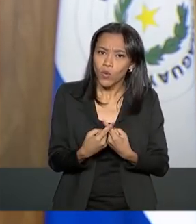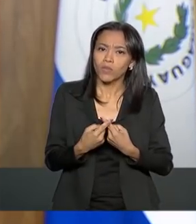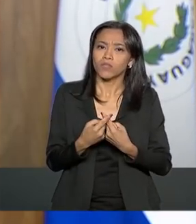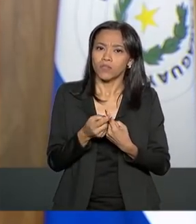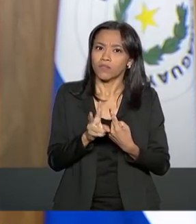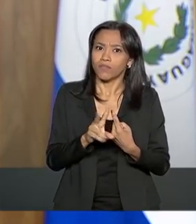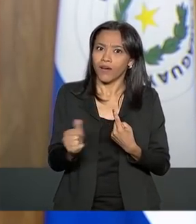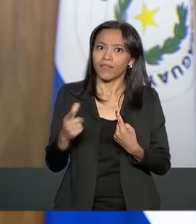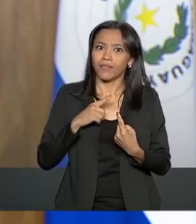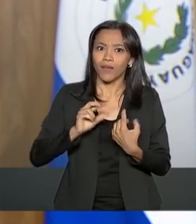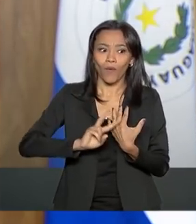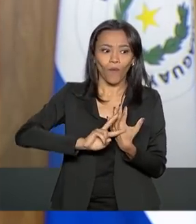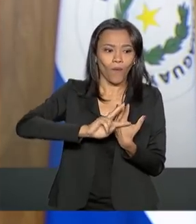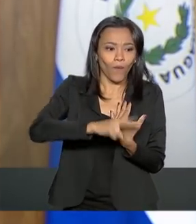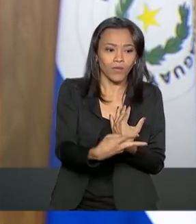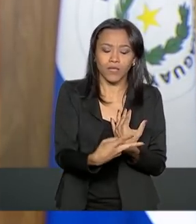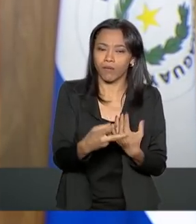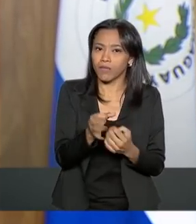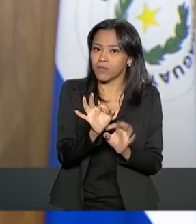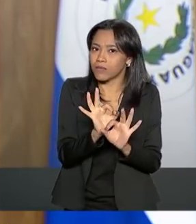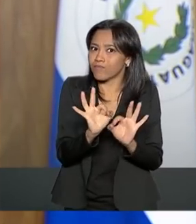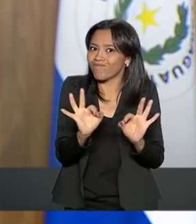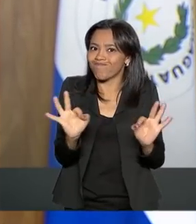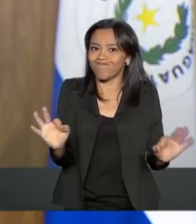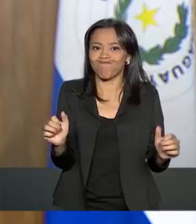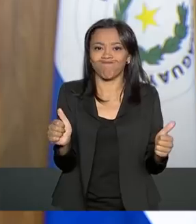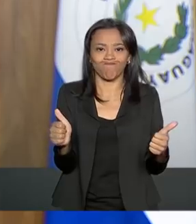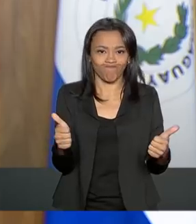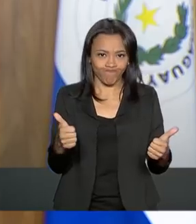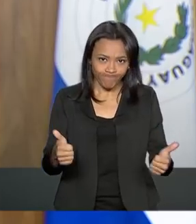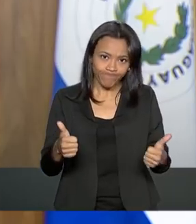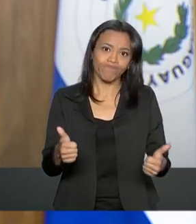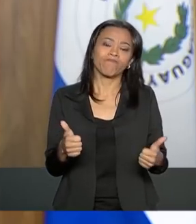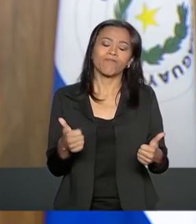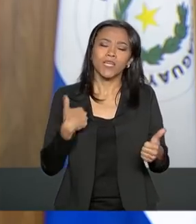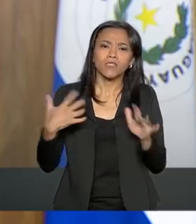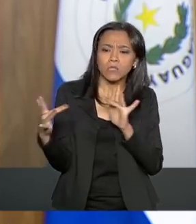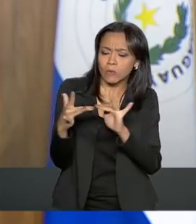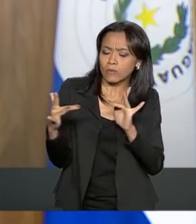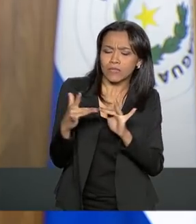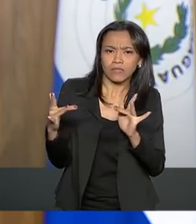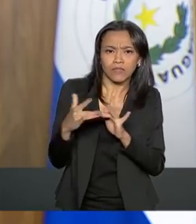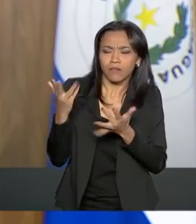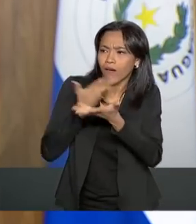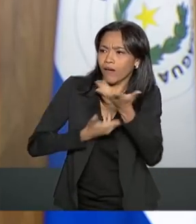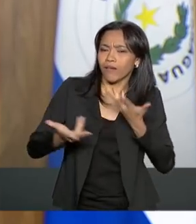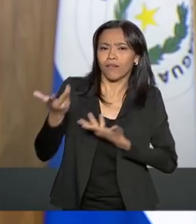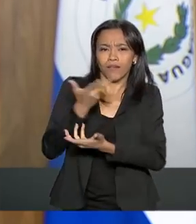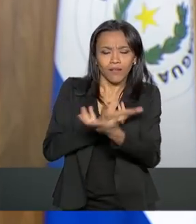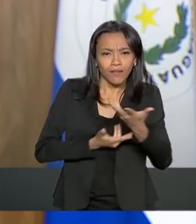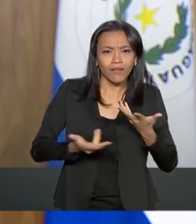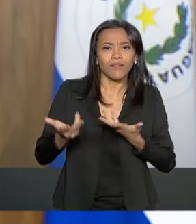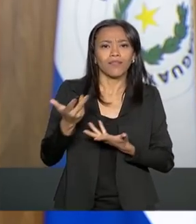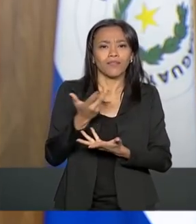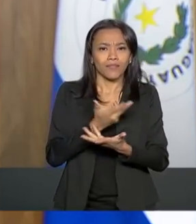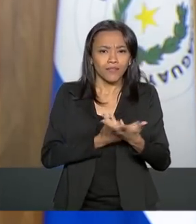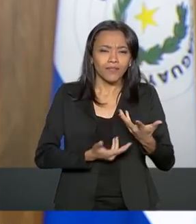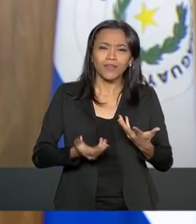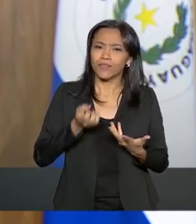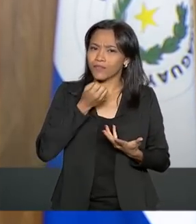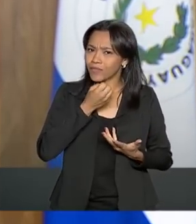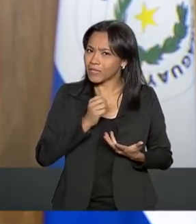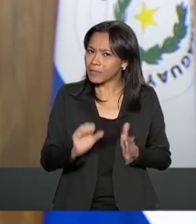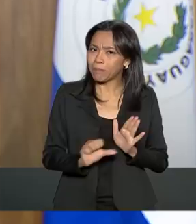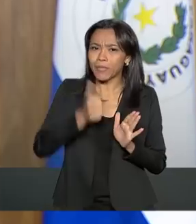começar a dar frutos, esta sintonia e harmonia que pairou nesta